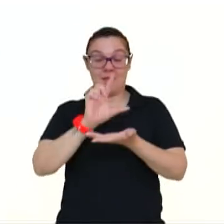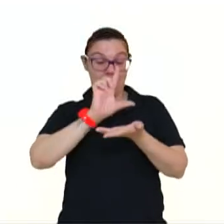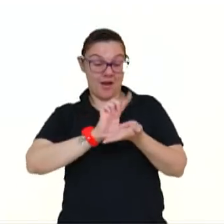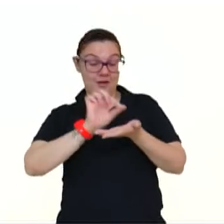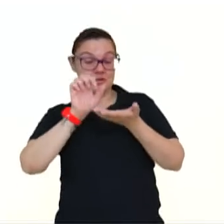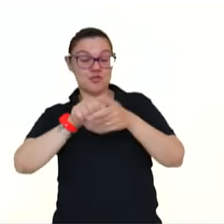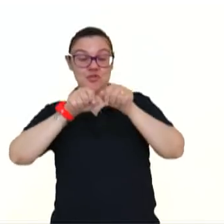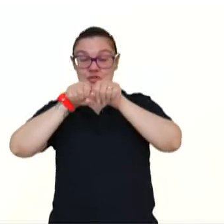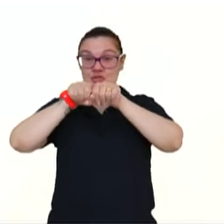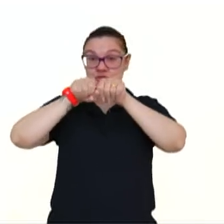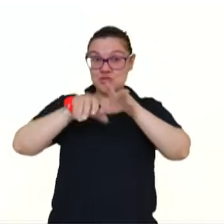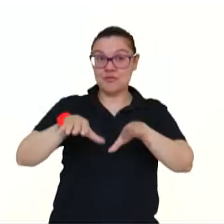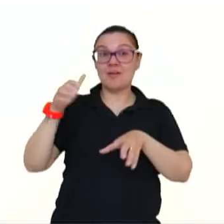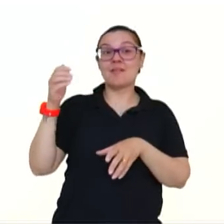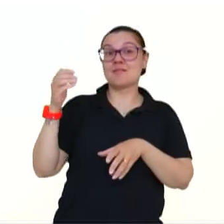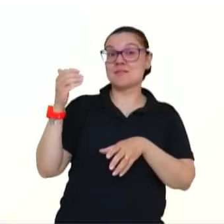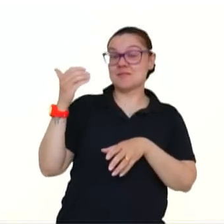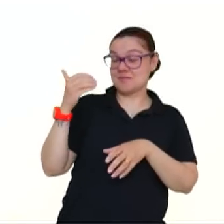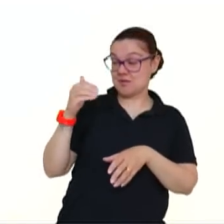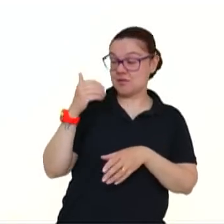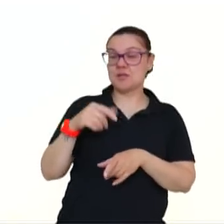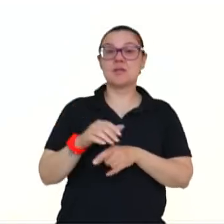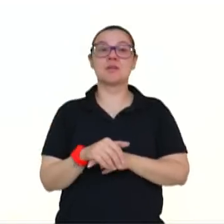Artigo de divulgação científica,